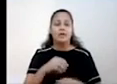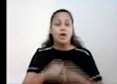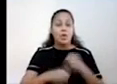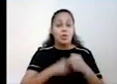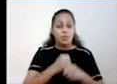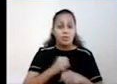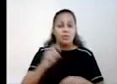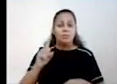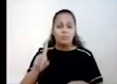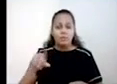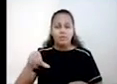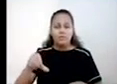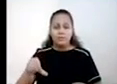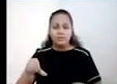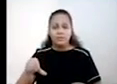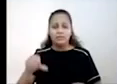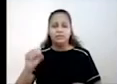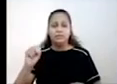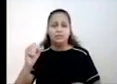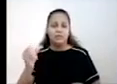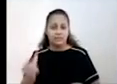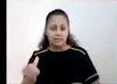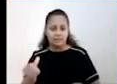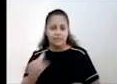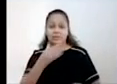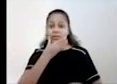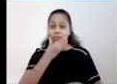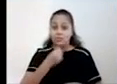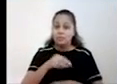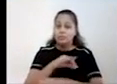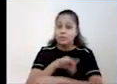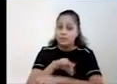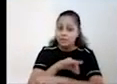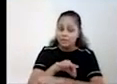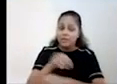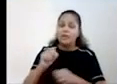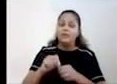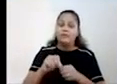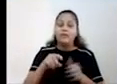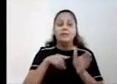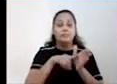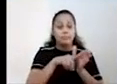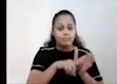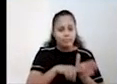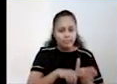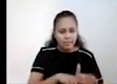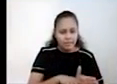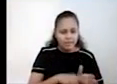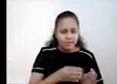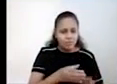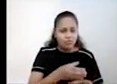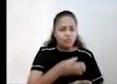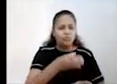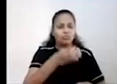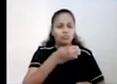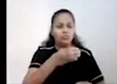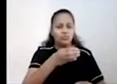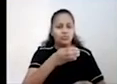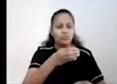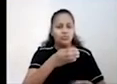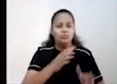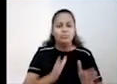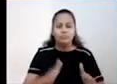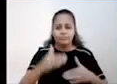Desde 1986, Shigeru Ban faz pesquisas com tubos de papelão descartados pela indústria